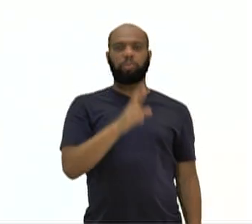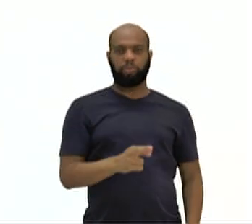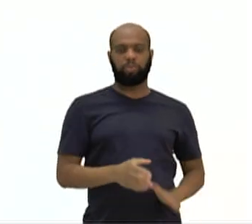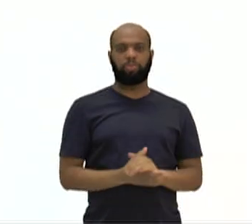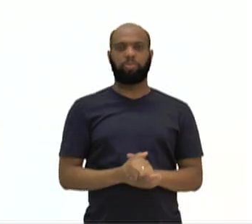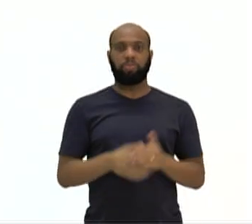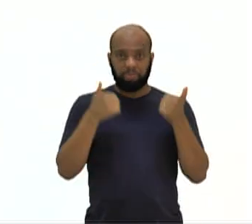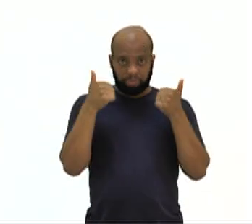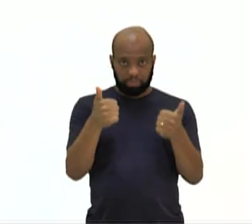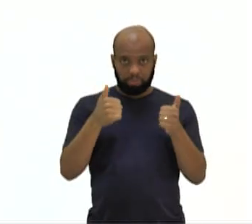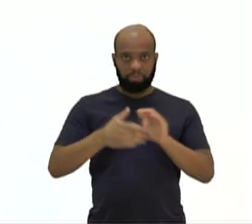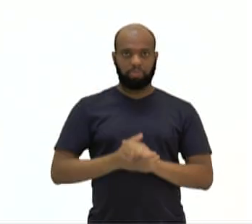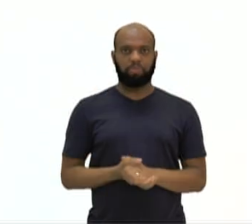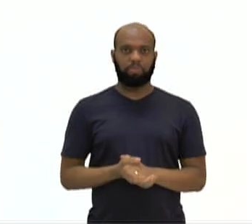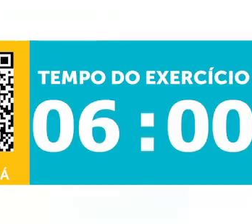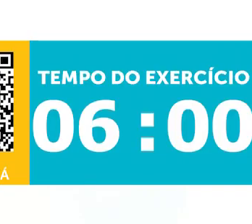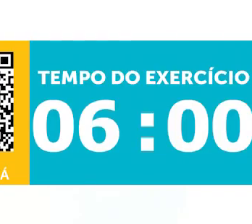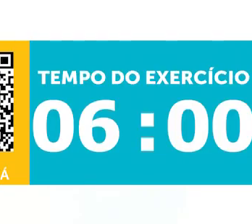resposta. Tudo bem?